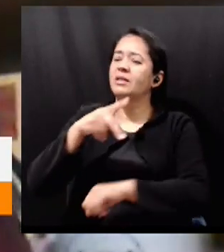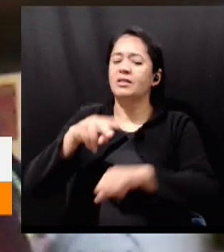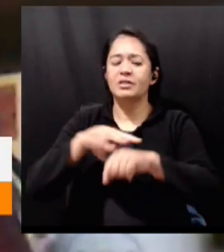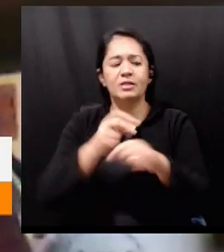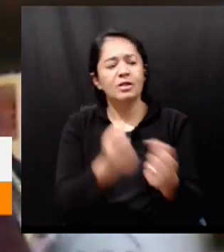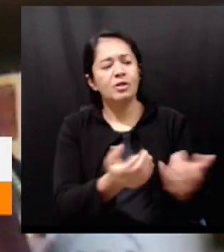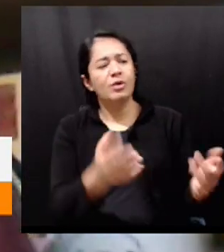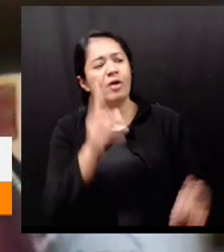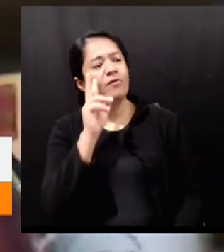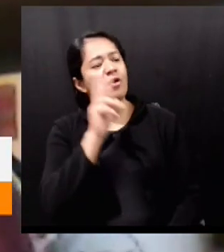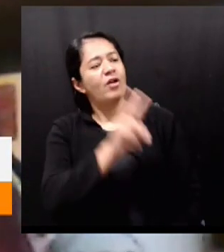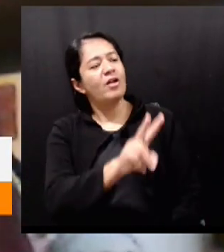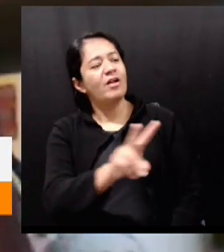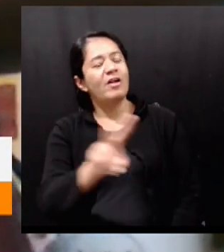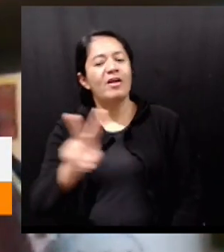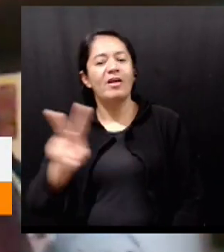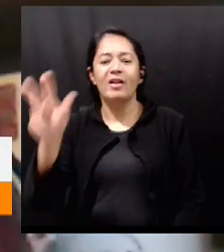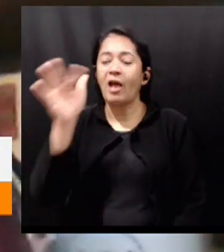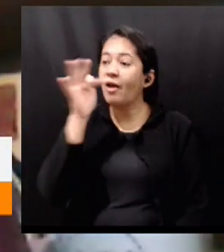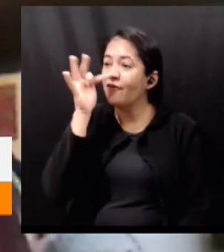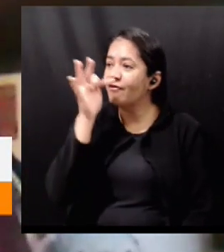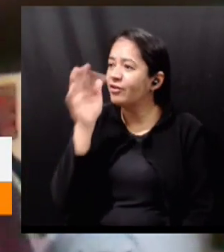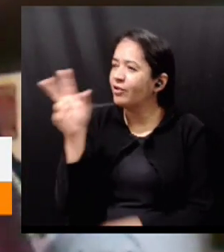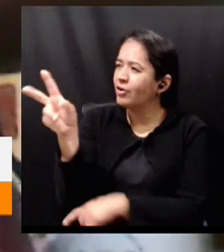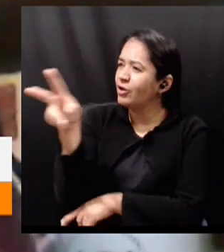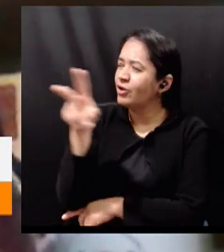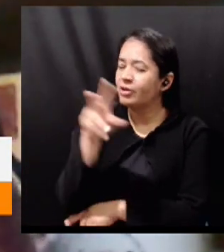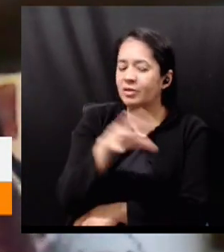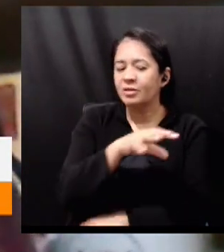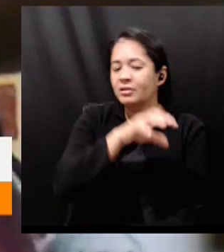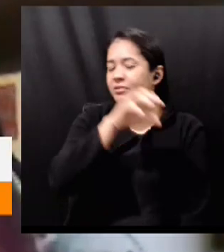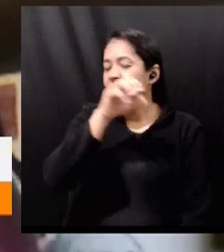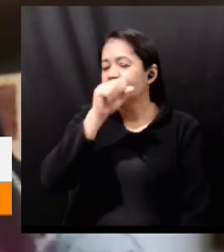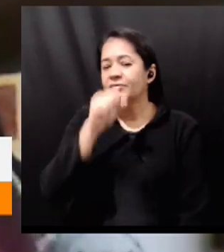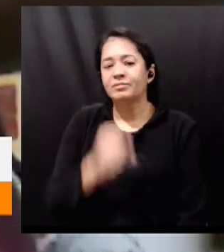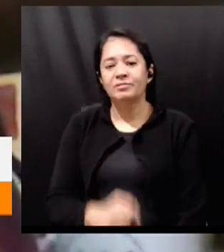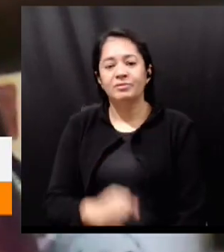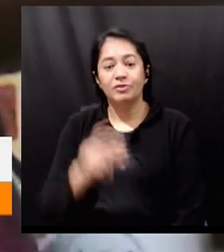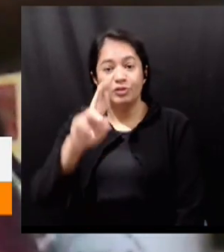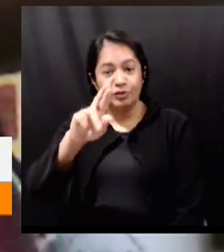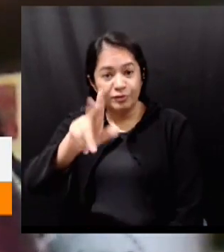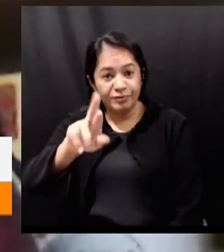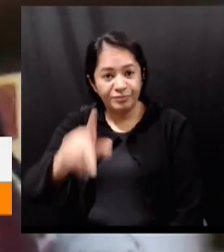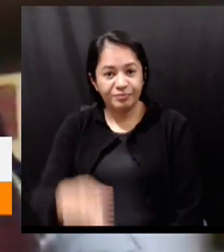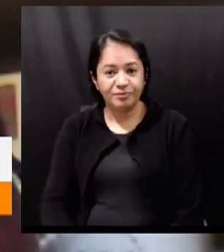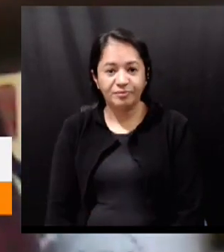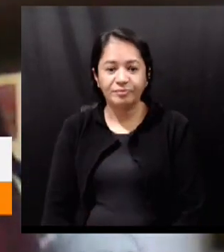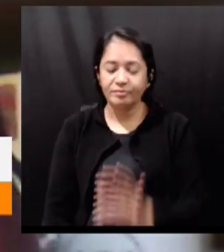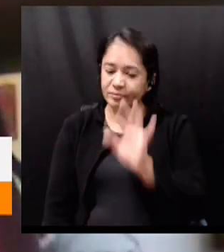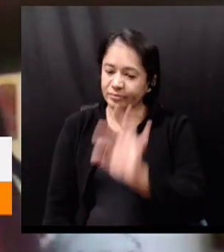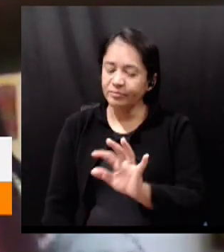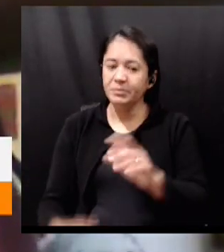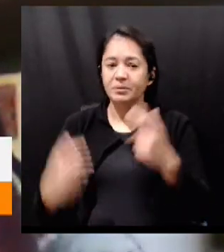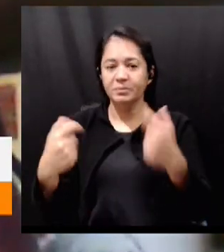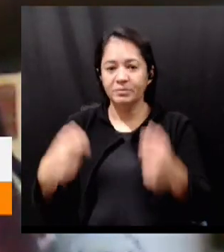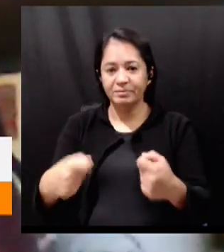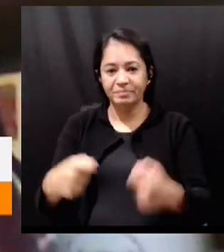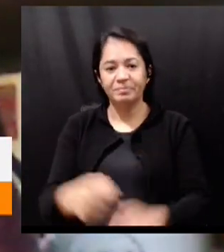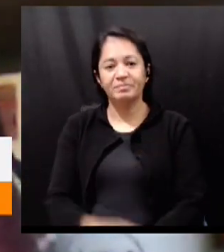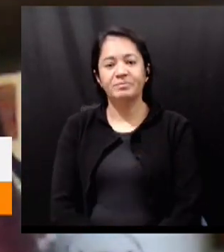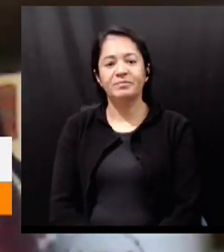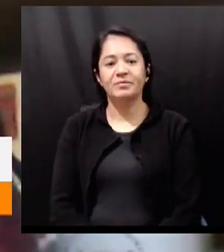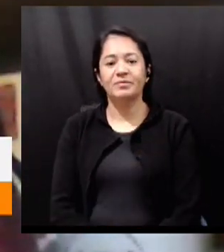flores, respira, né, um ar diferente. E isso é necessário todos os